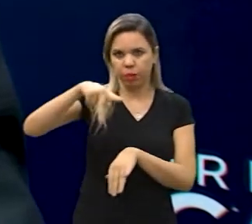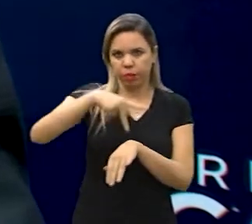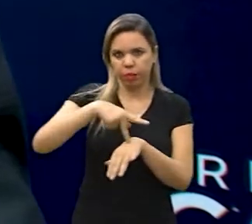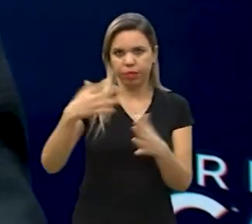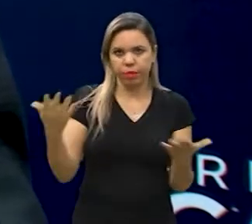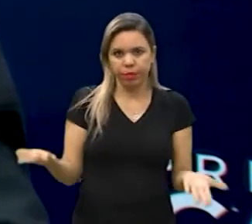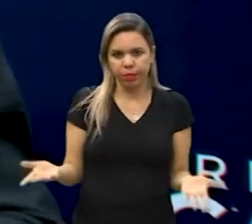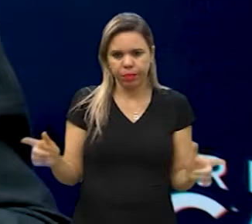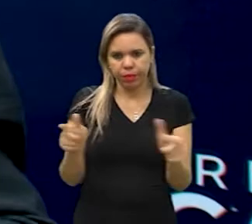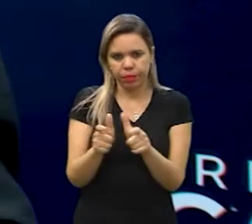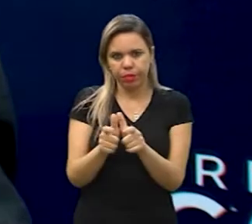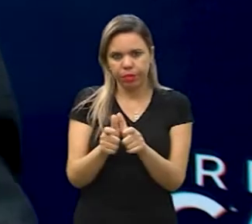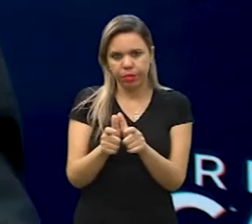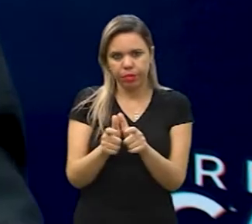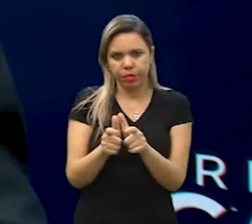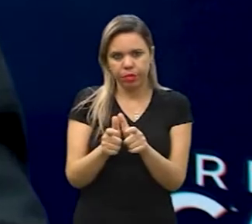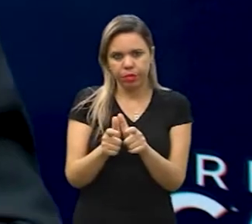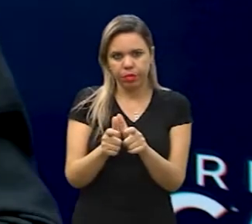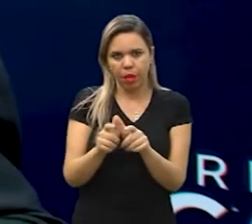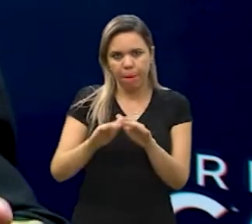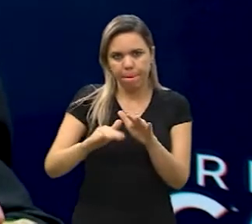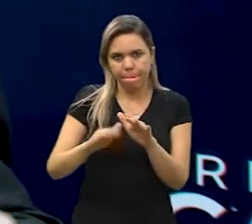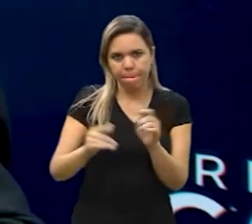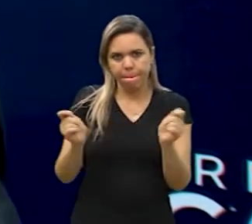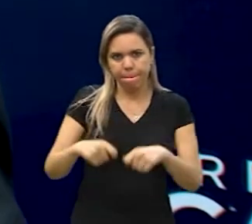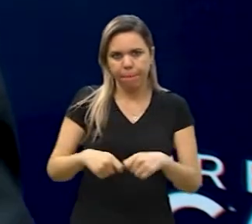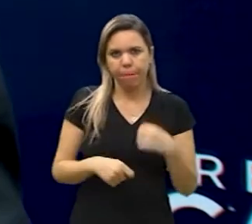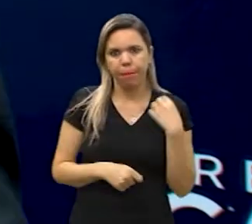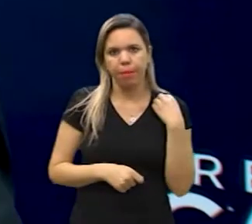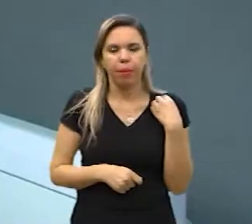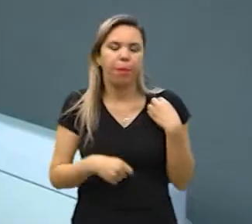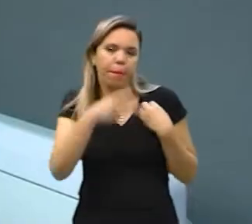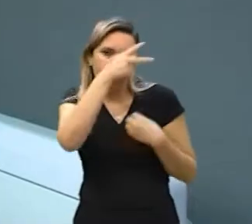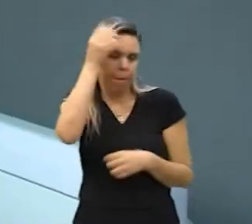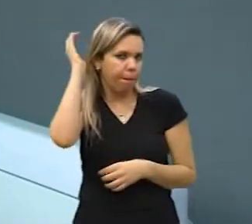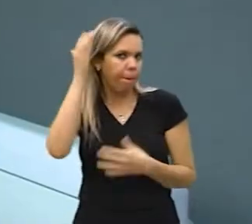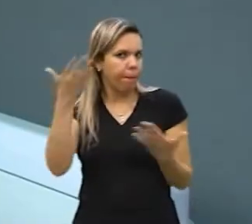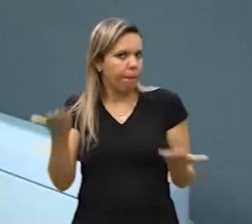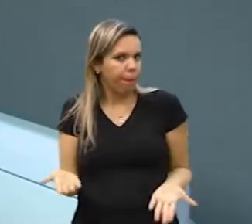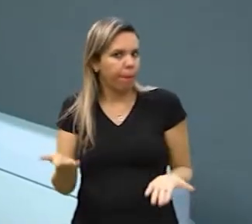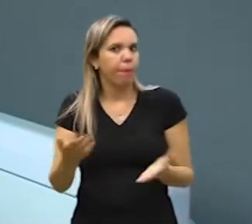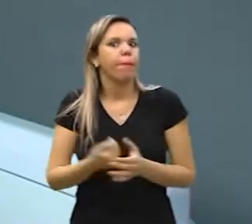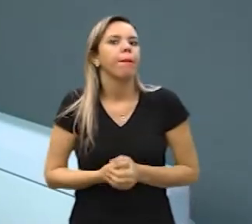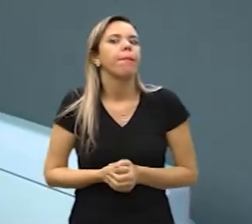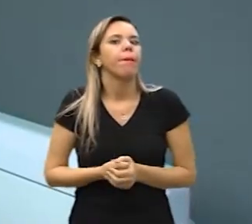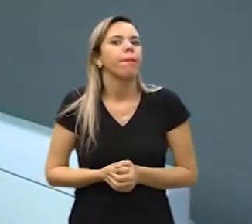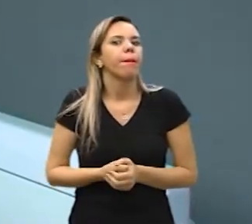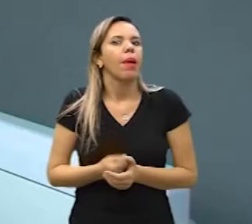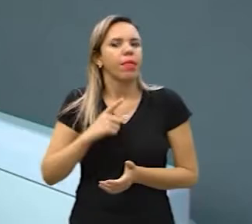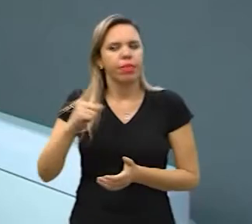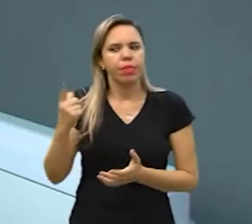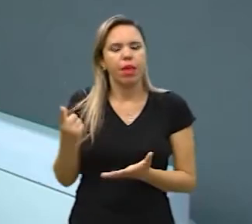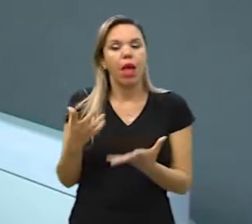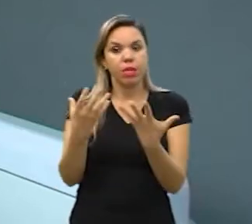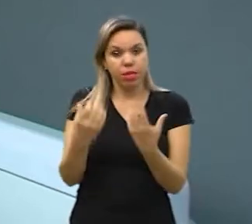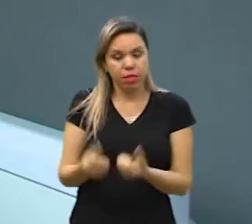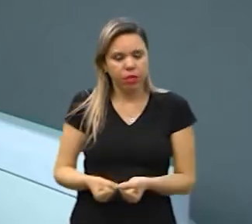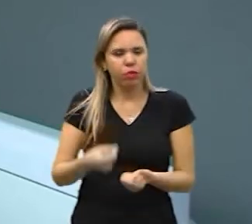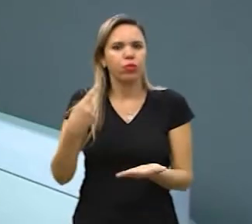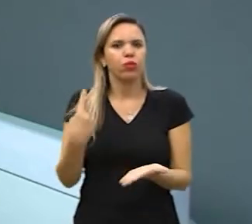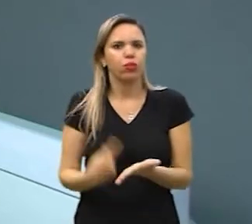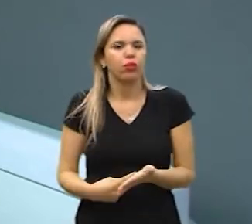altas do país, para reduzir para o menor patamar possível. O prefeito municipal, Dário Saad, havia